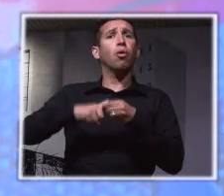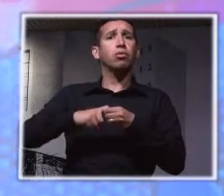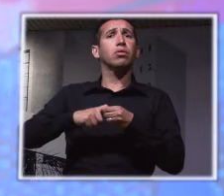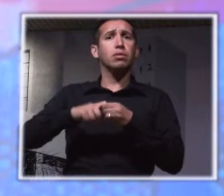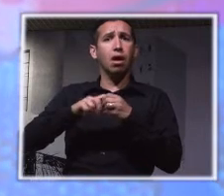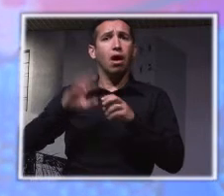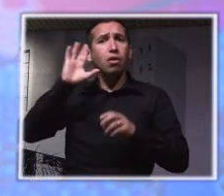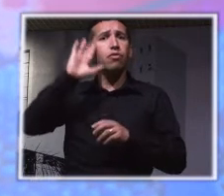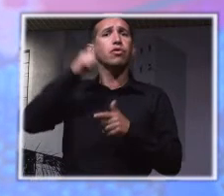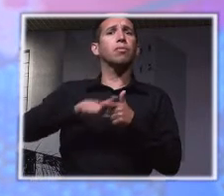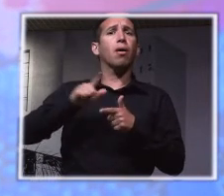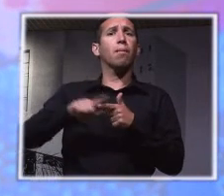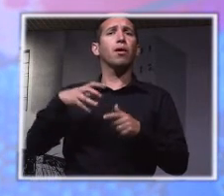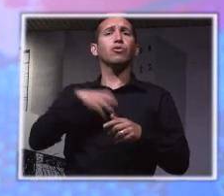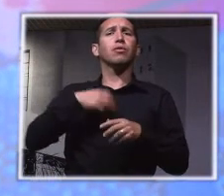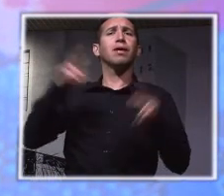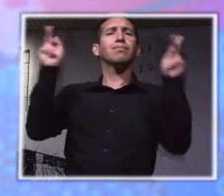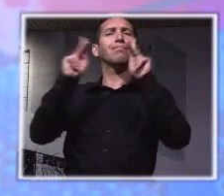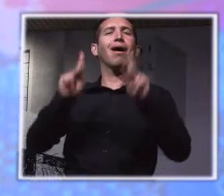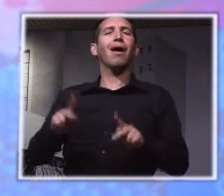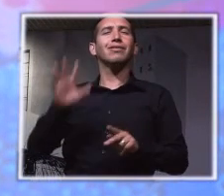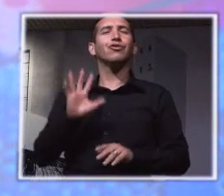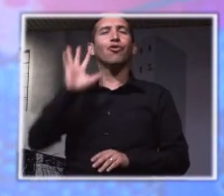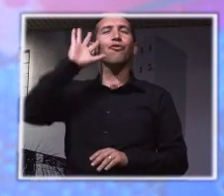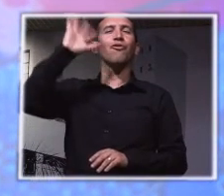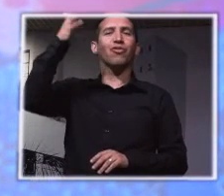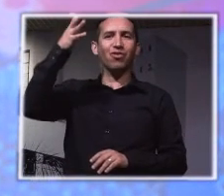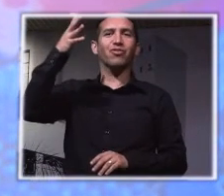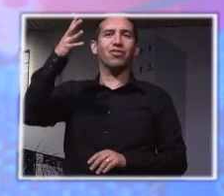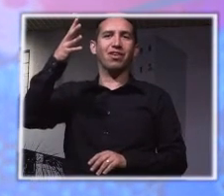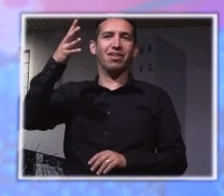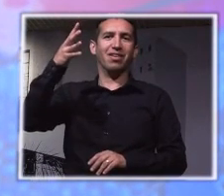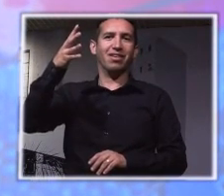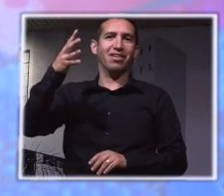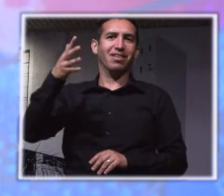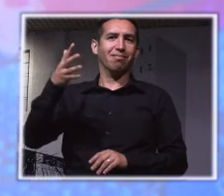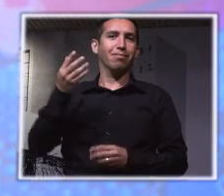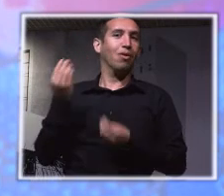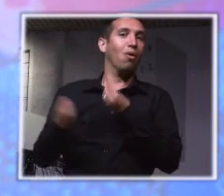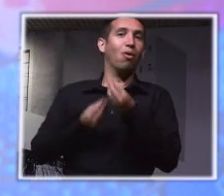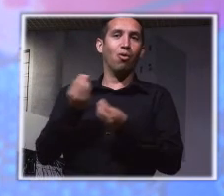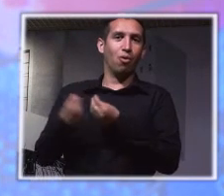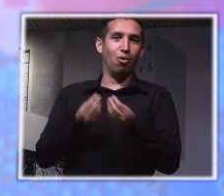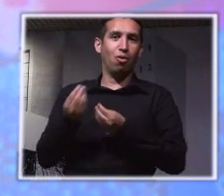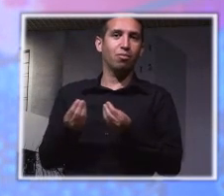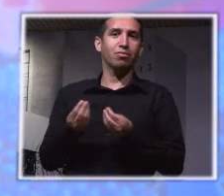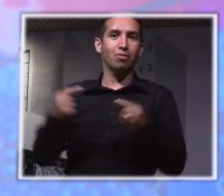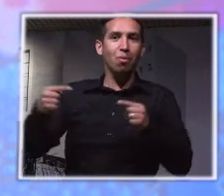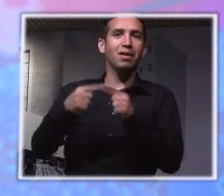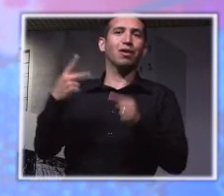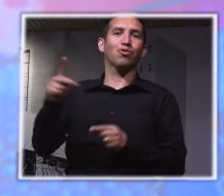cooperativas e que possam juntas construir soluções que atendam às suas necessidades. Na